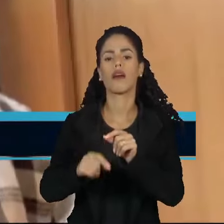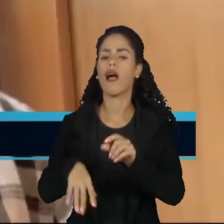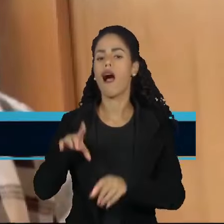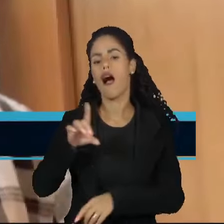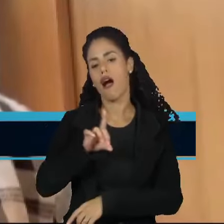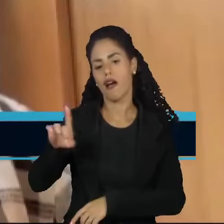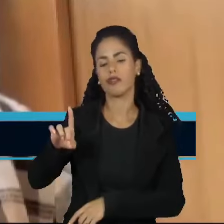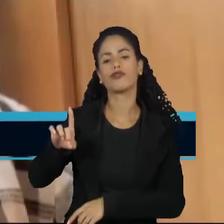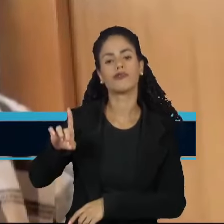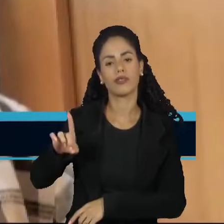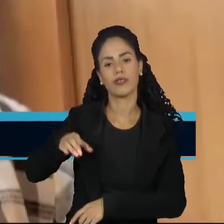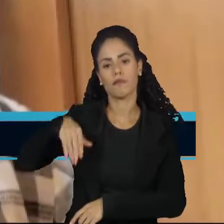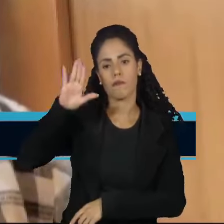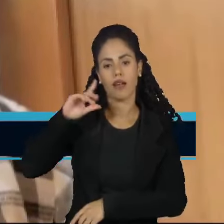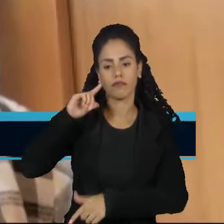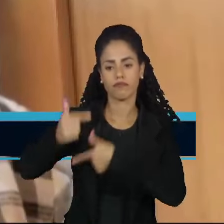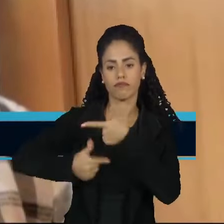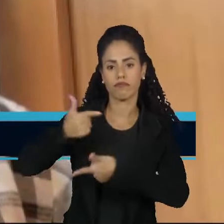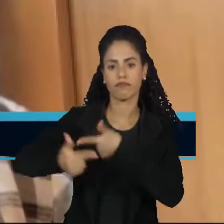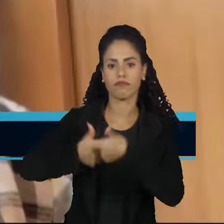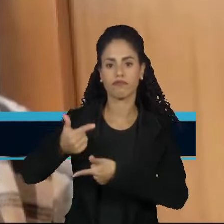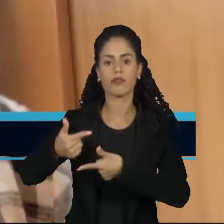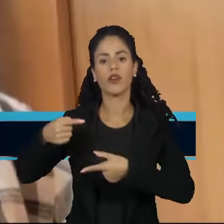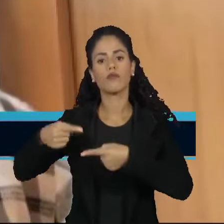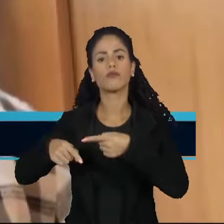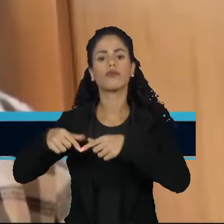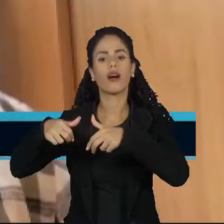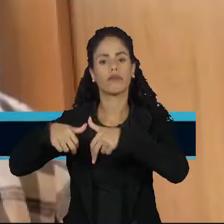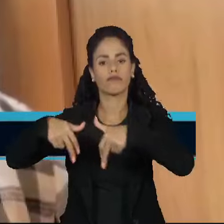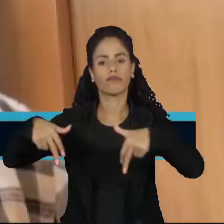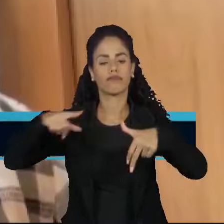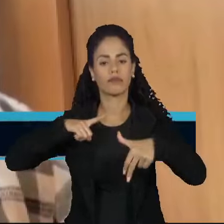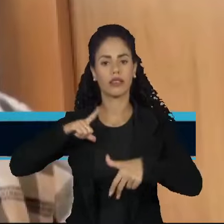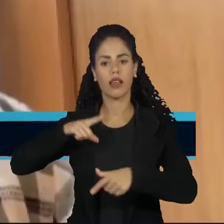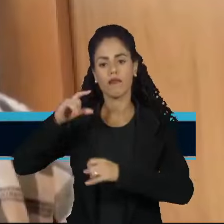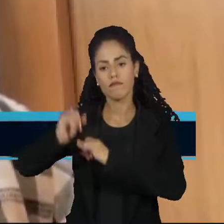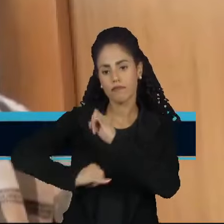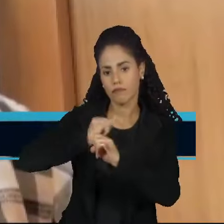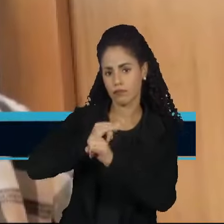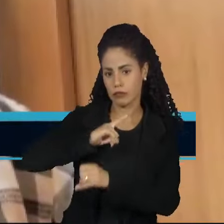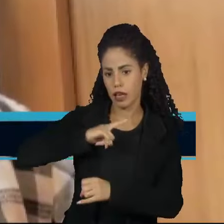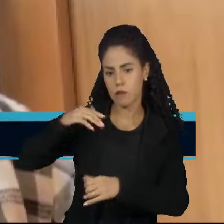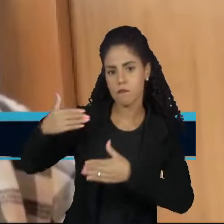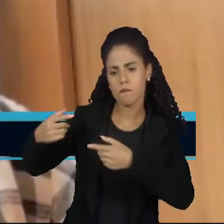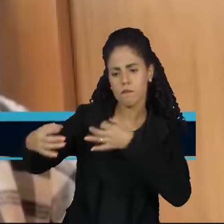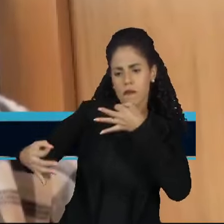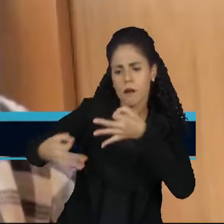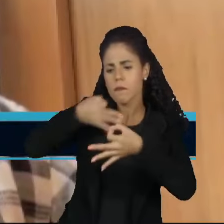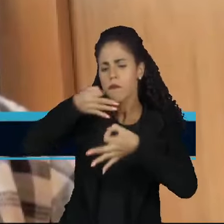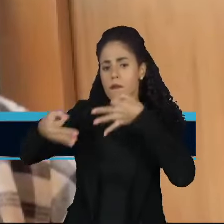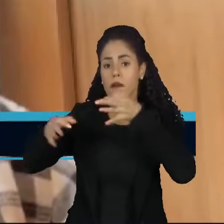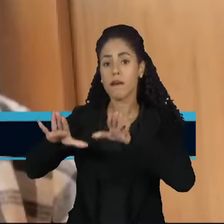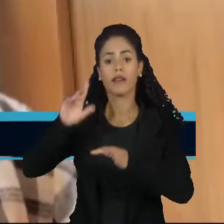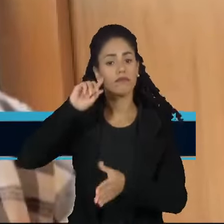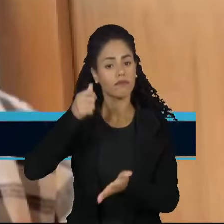já trabalha melhor no debate digital há algum tempo, mas acho que